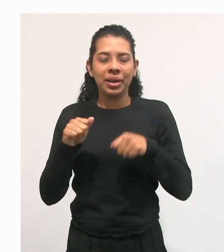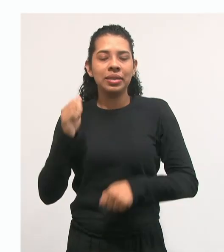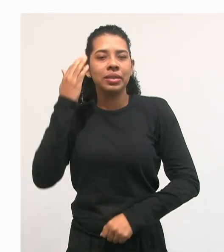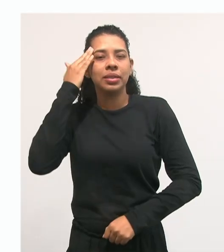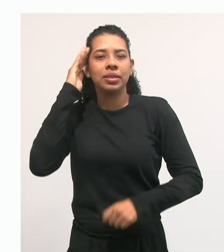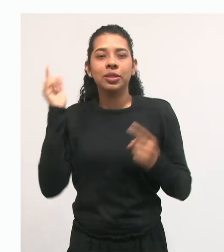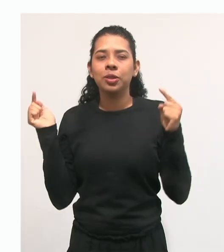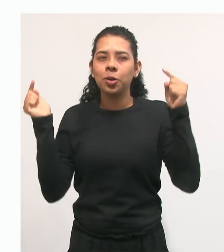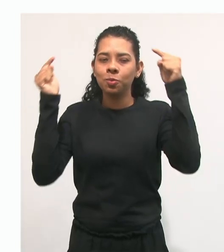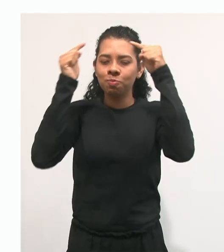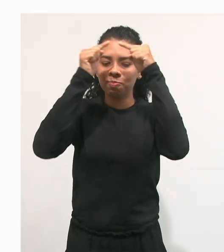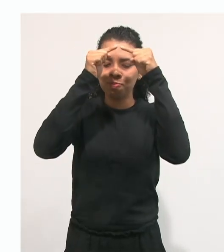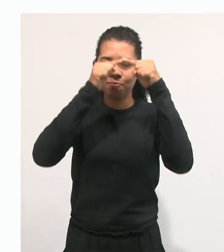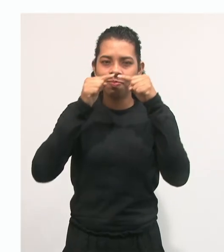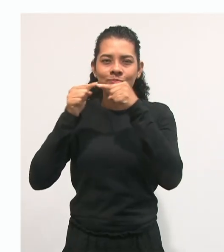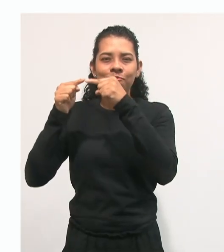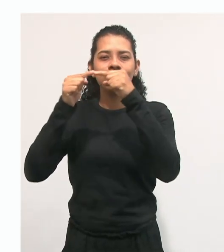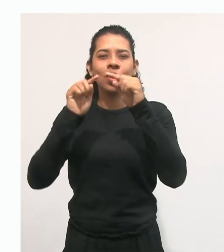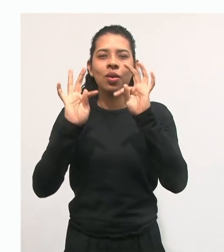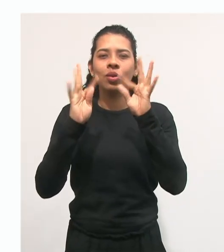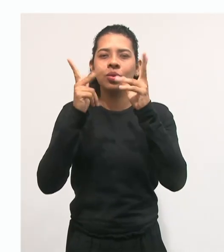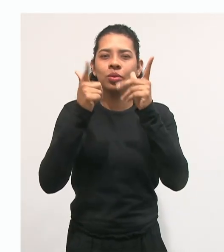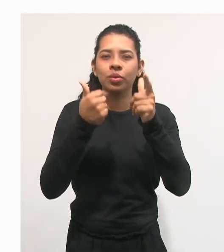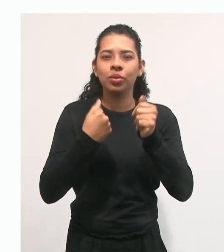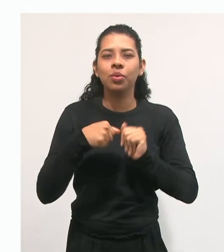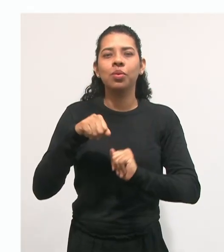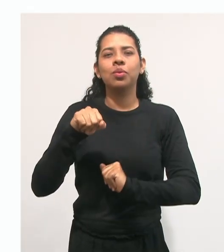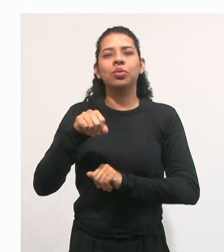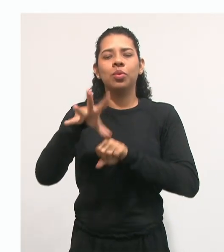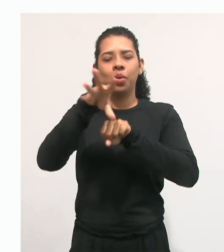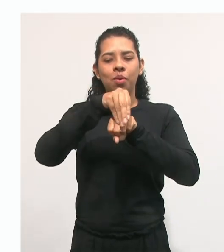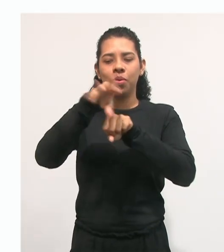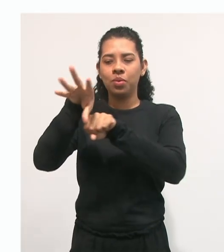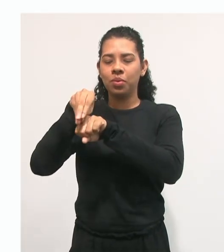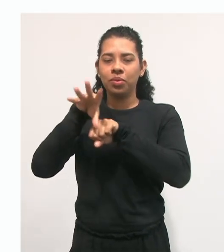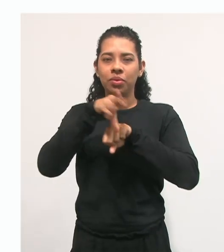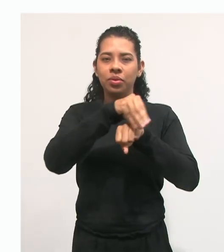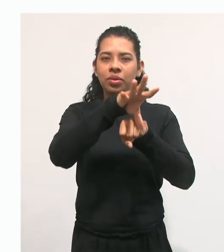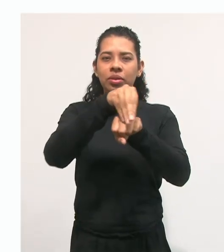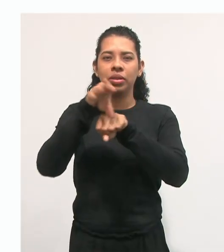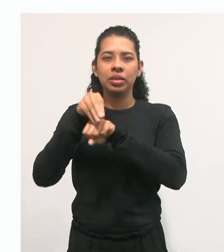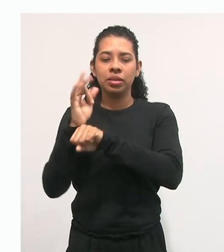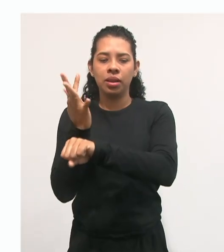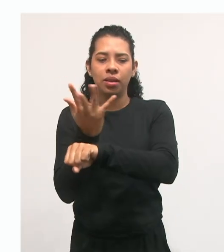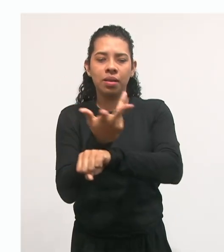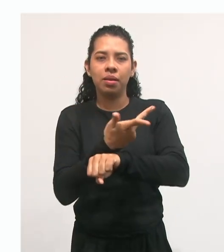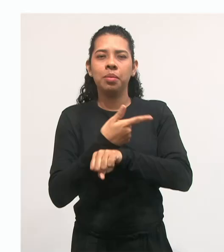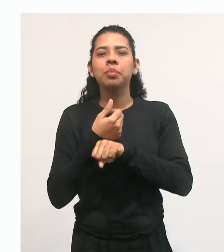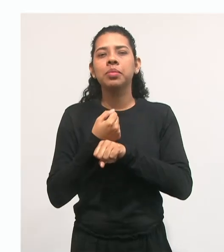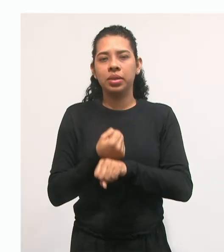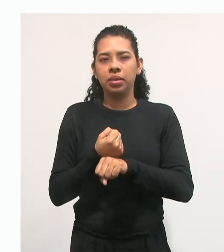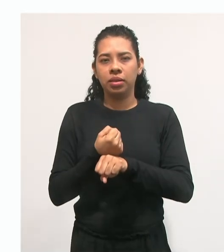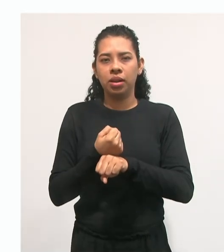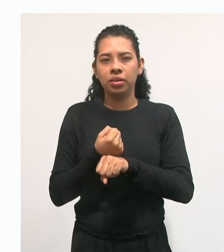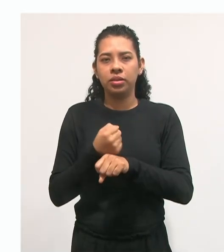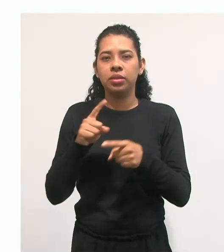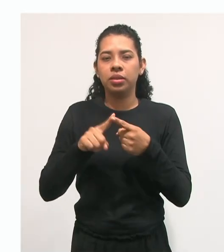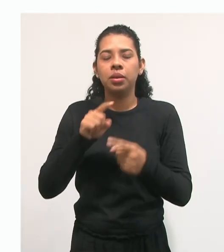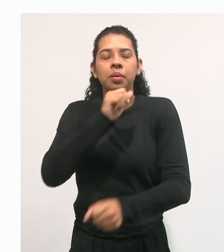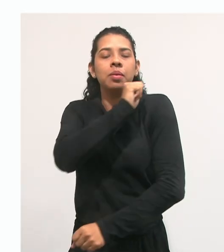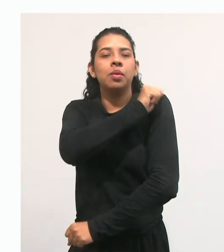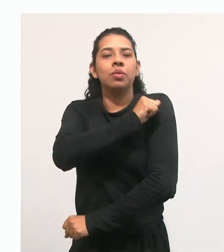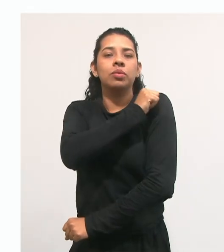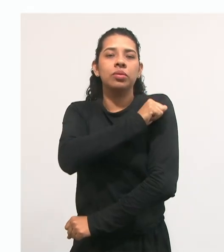de conhecimentos e desenvolvimento de habilidades, através dos quais os alunos